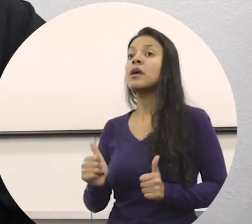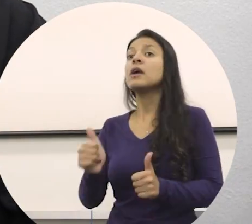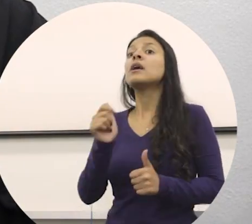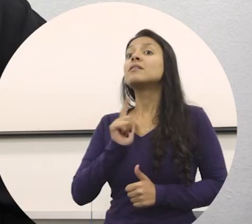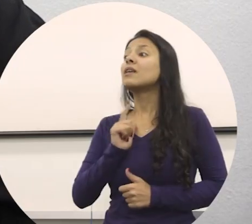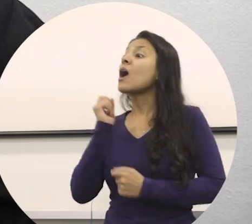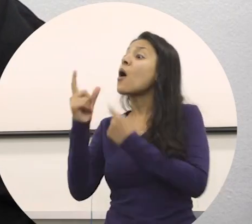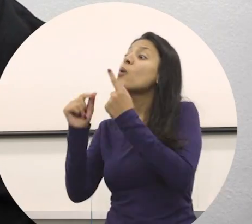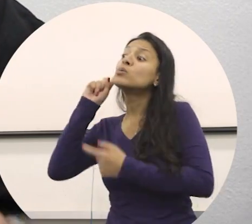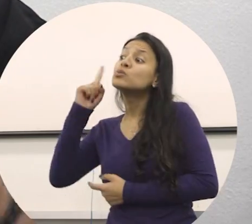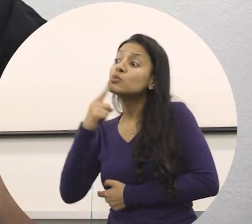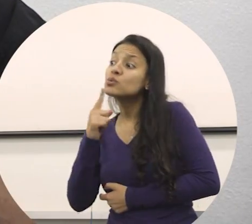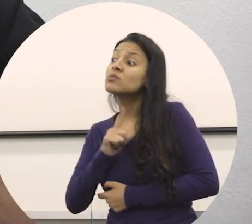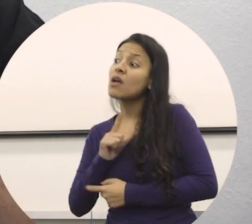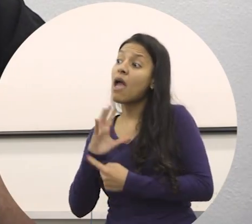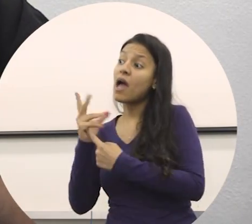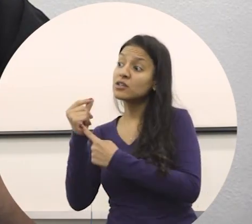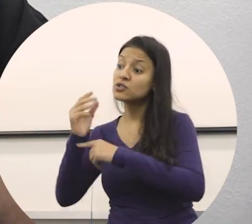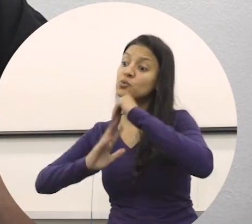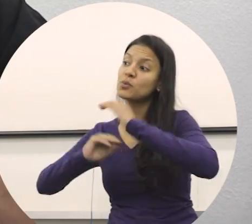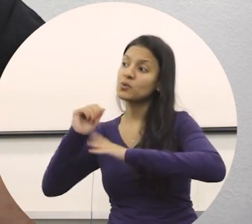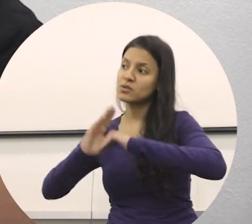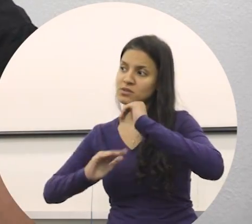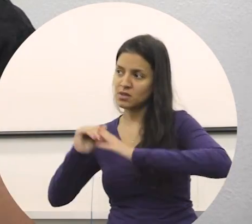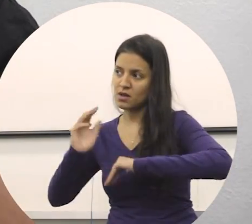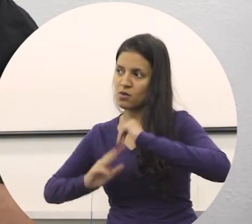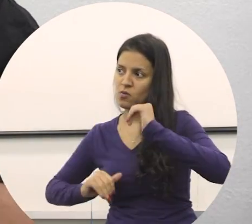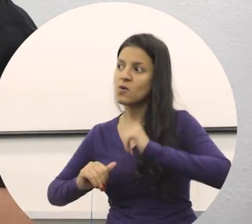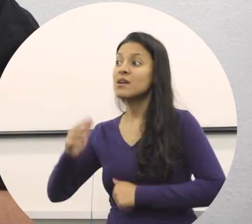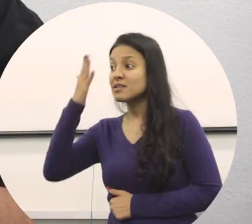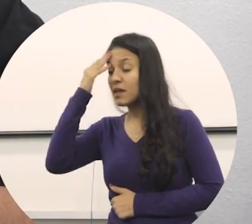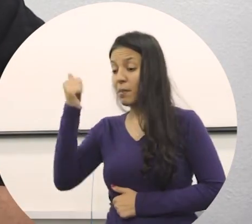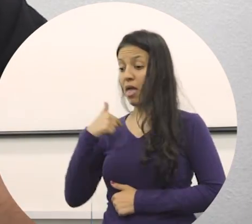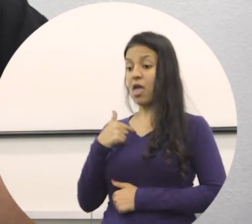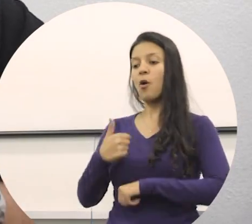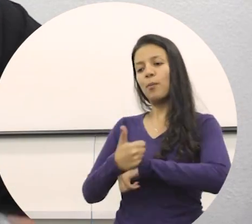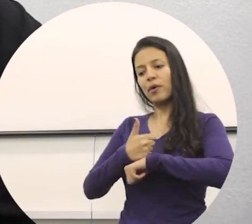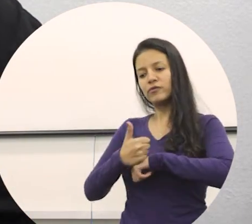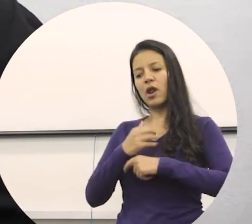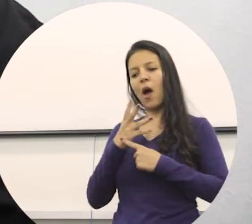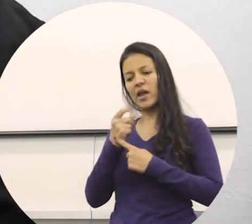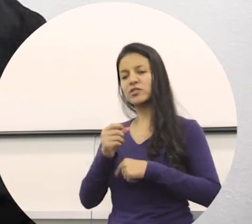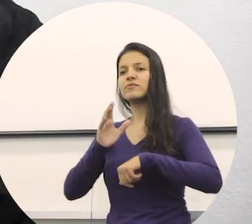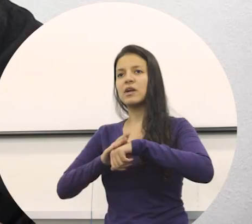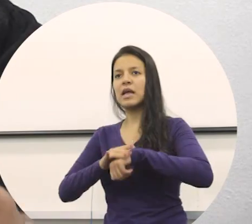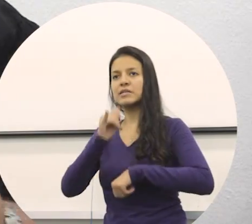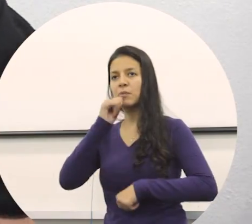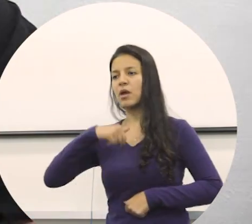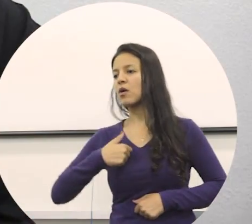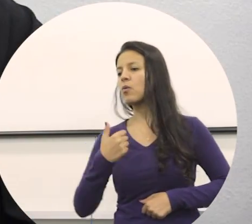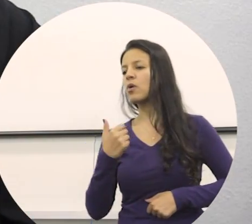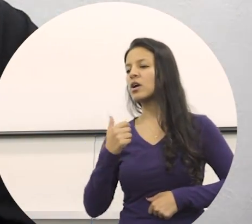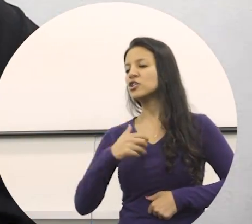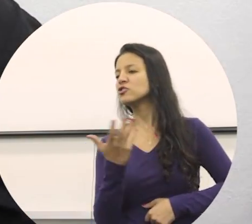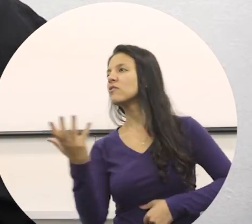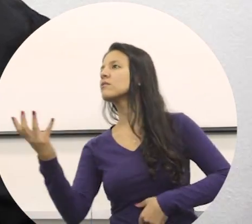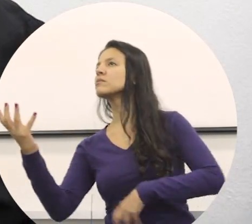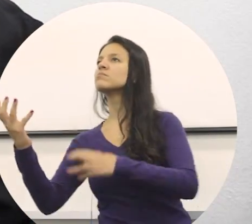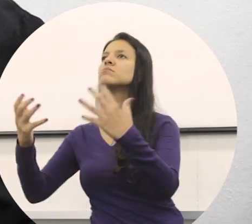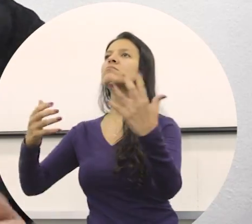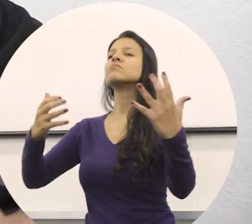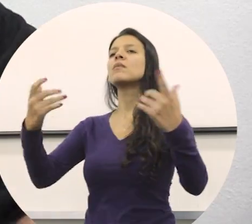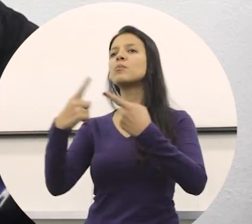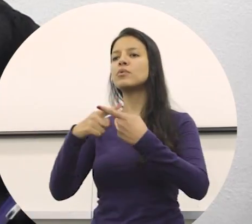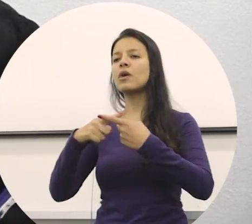têm uma produção artística, sabe, de ofício, de falar assim, eu vou fazer este movimento aqui porque este movimento vai causar